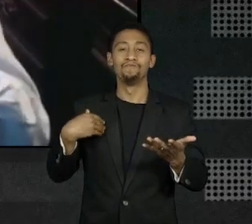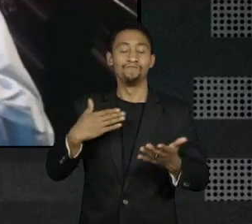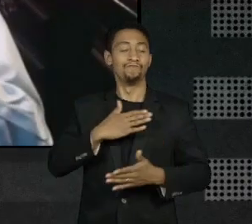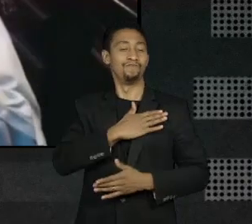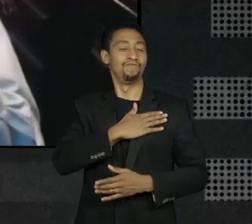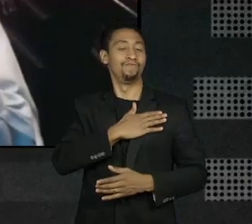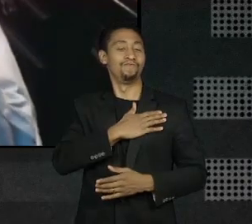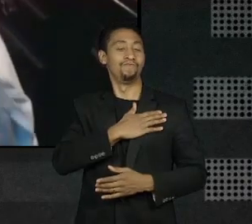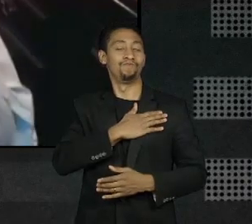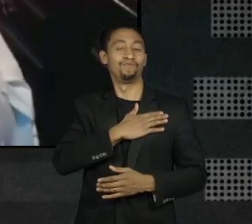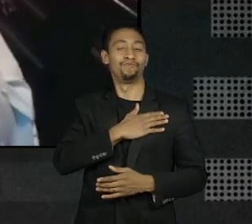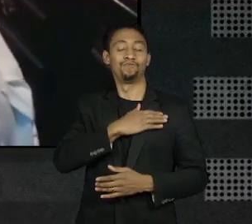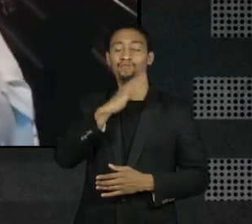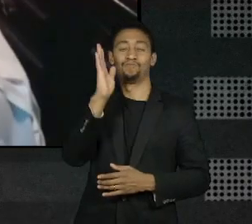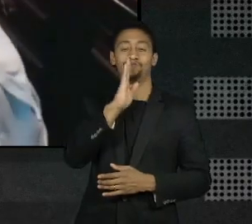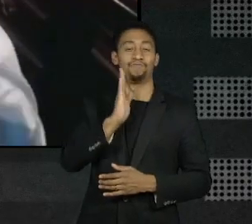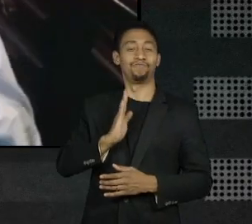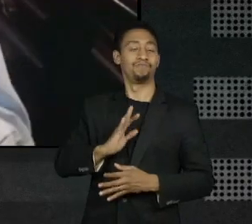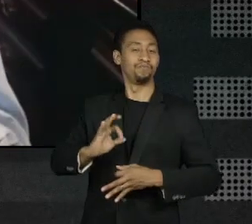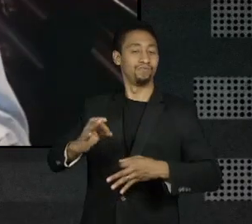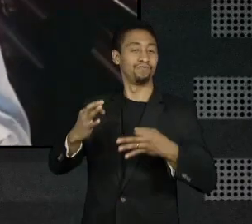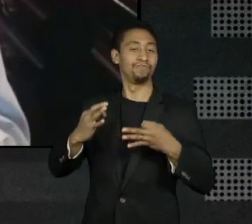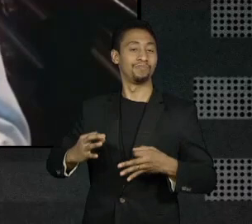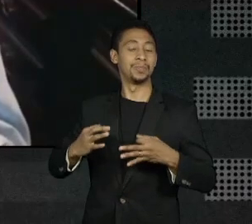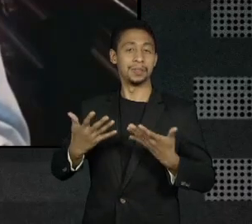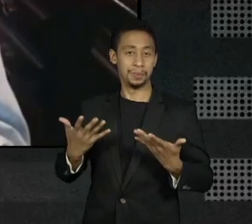não entreguista.